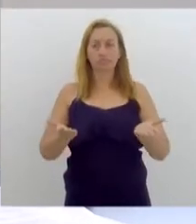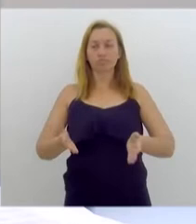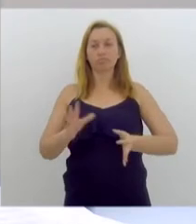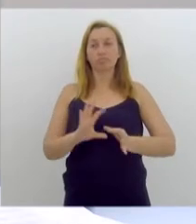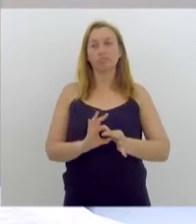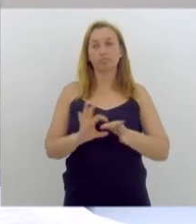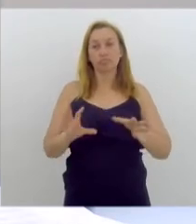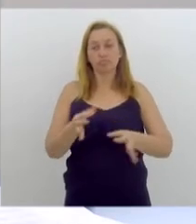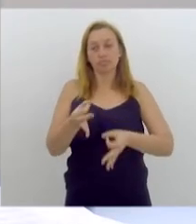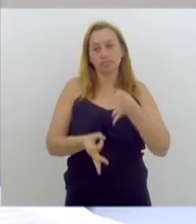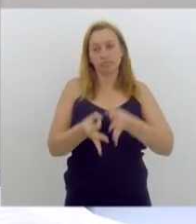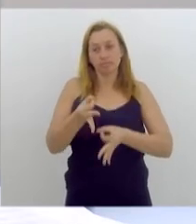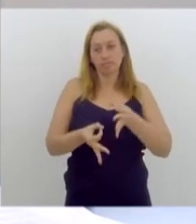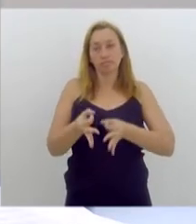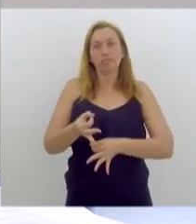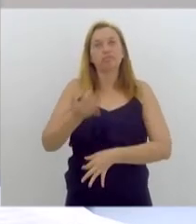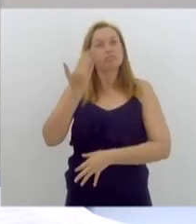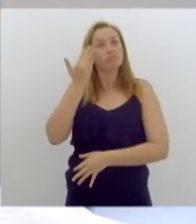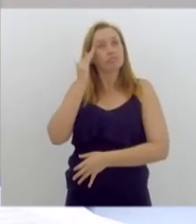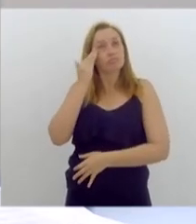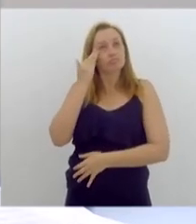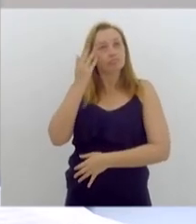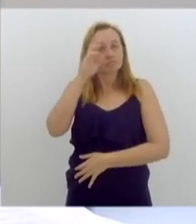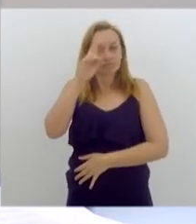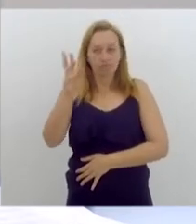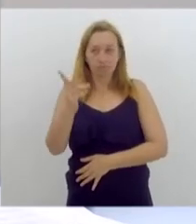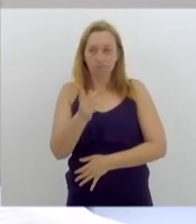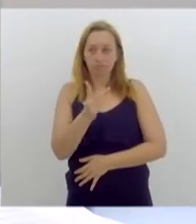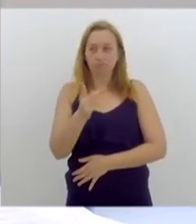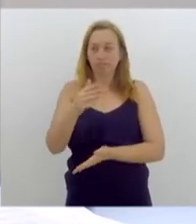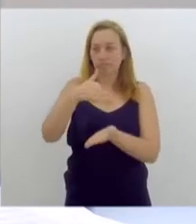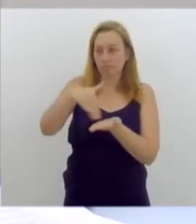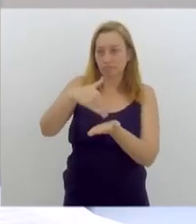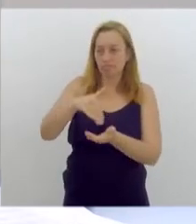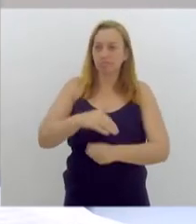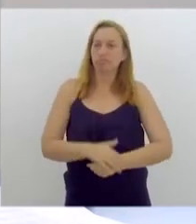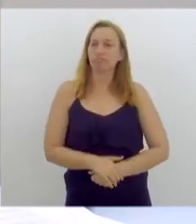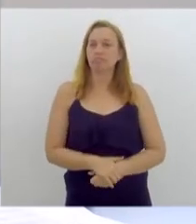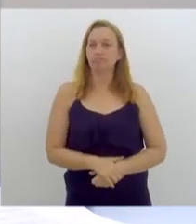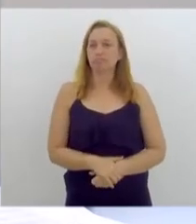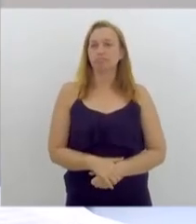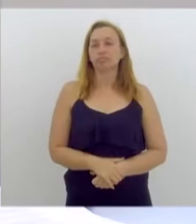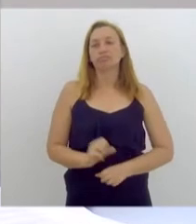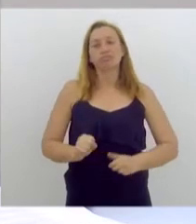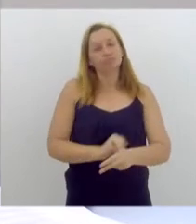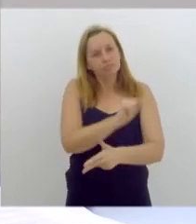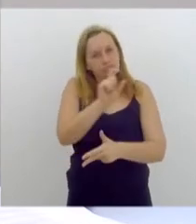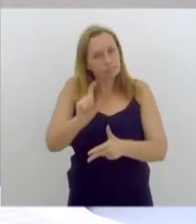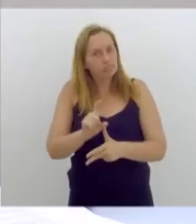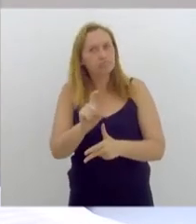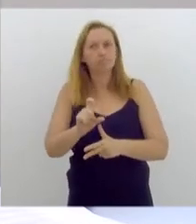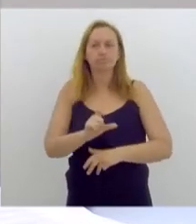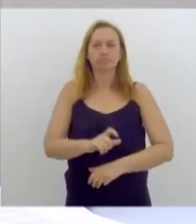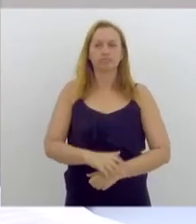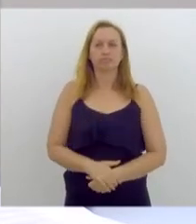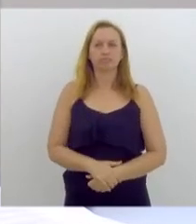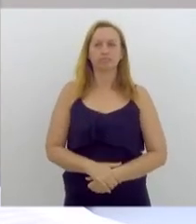então tenho a impressão secretária que o poder executivo